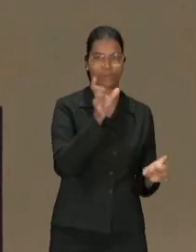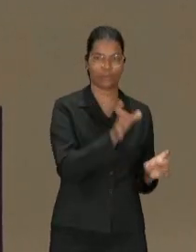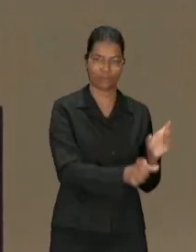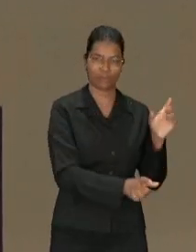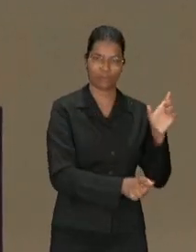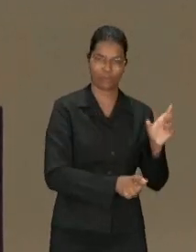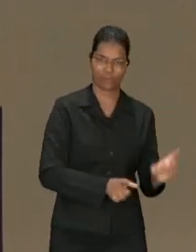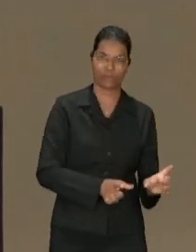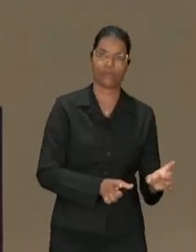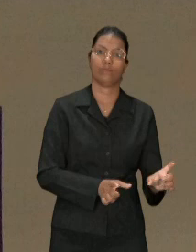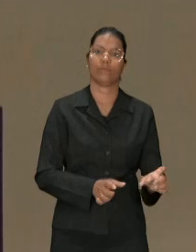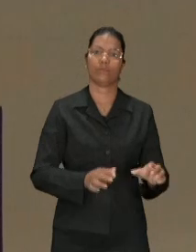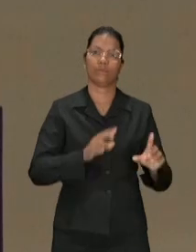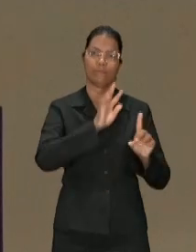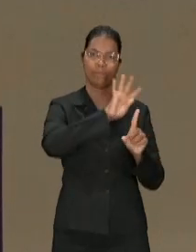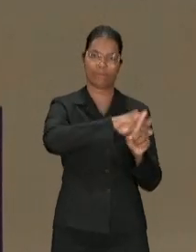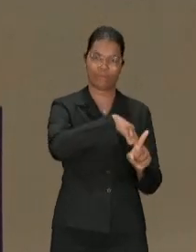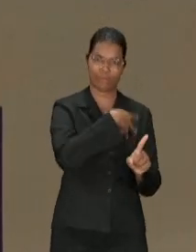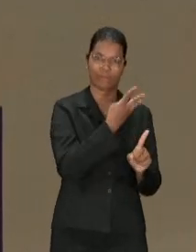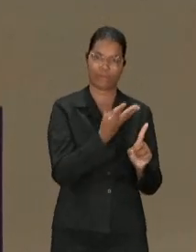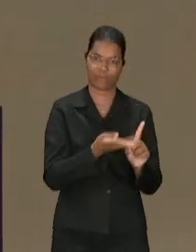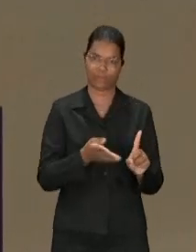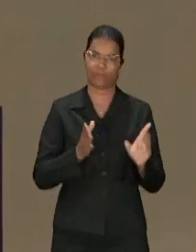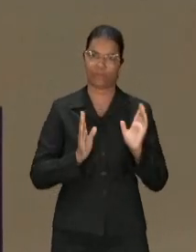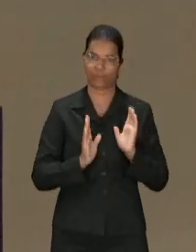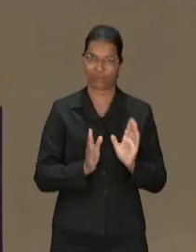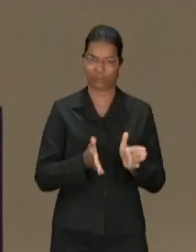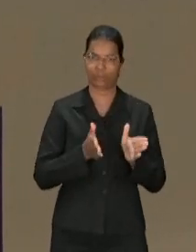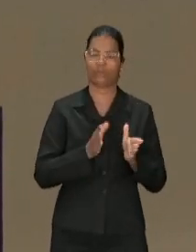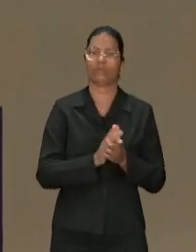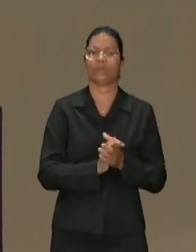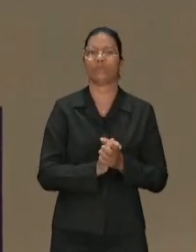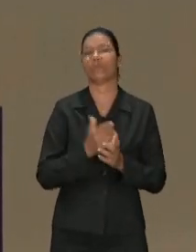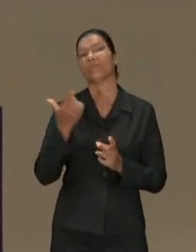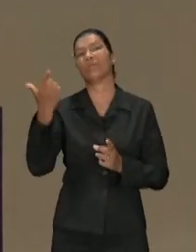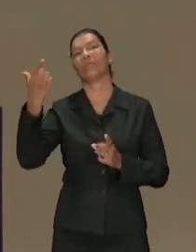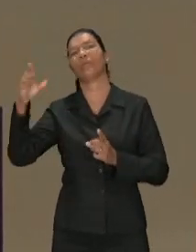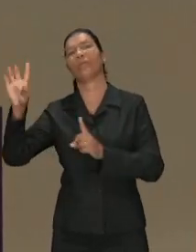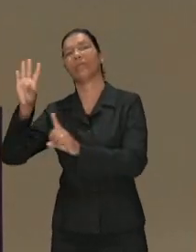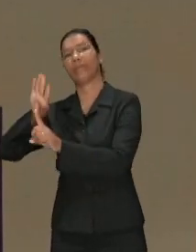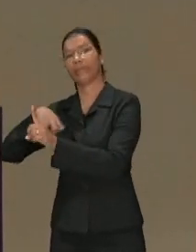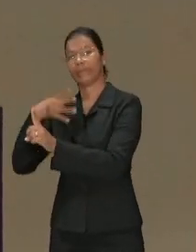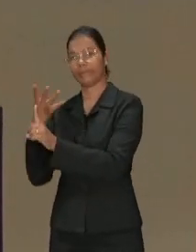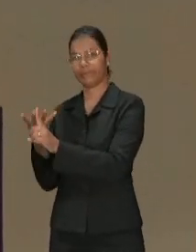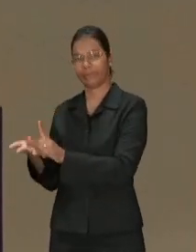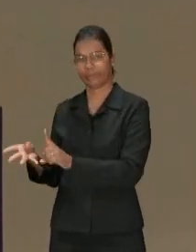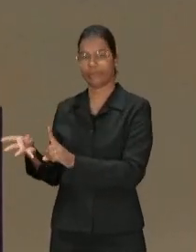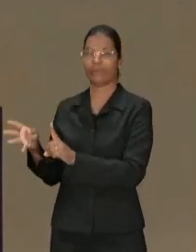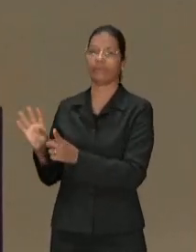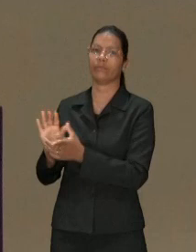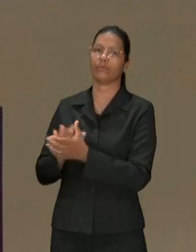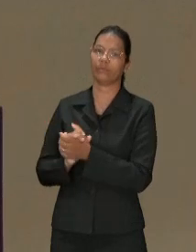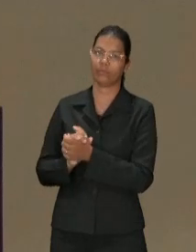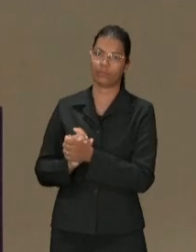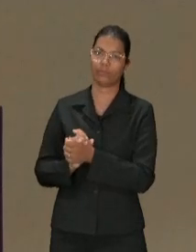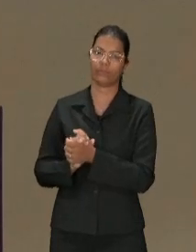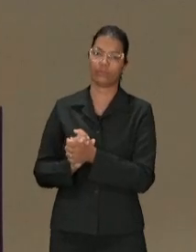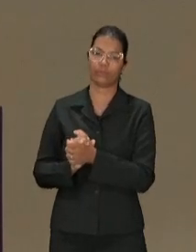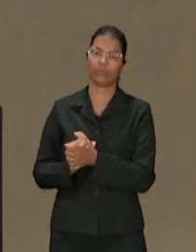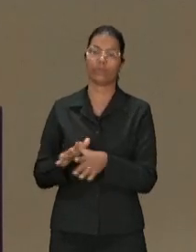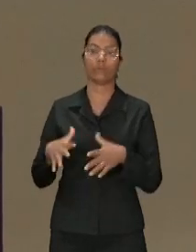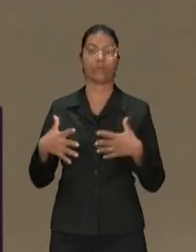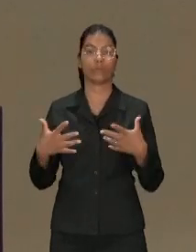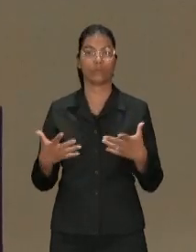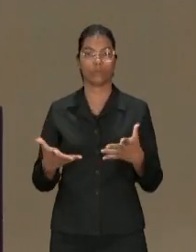receberam uma honraria, tanto esta como outras honrarias, bem como aqueles que receberam